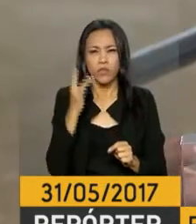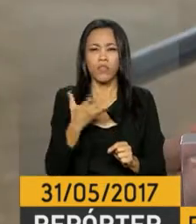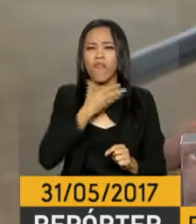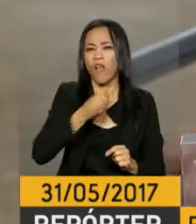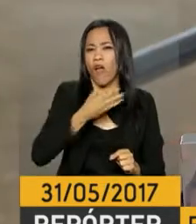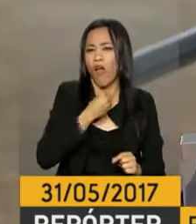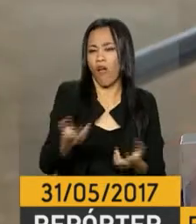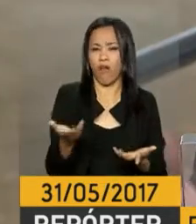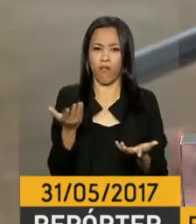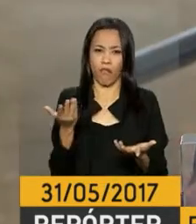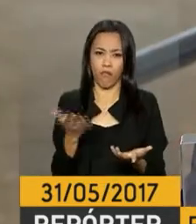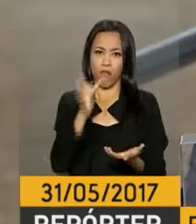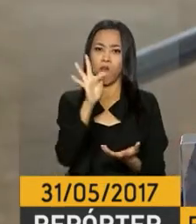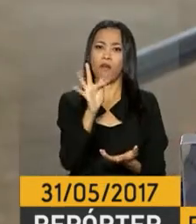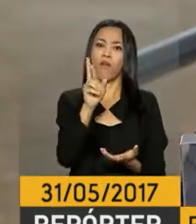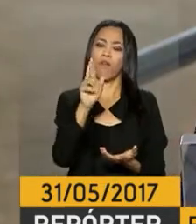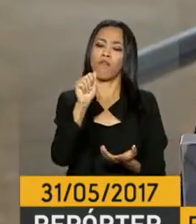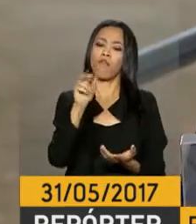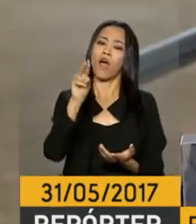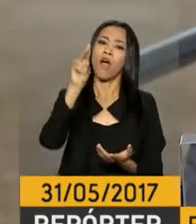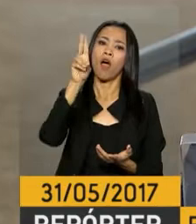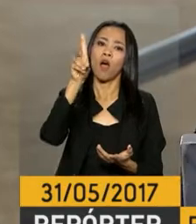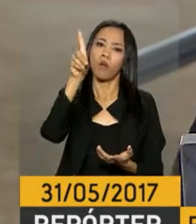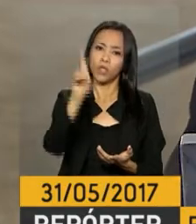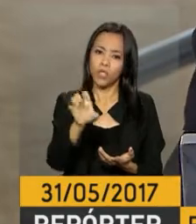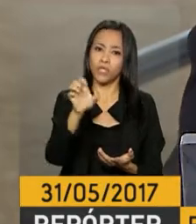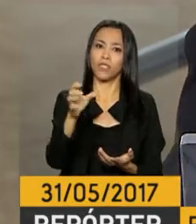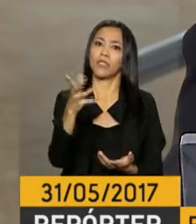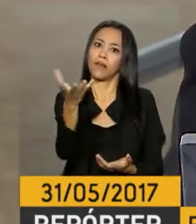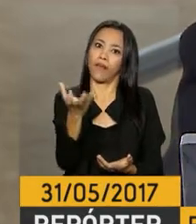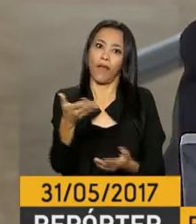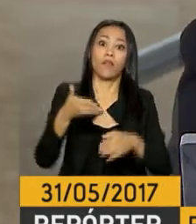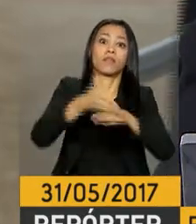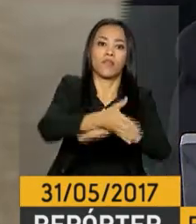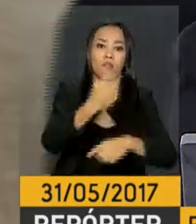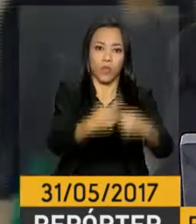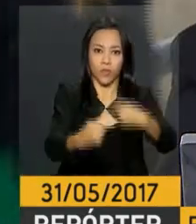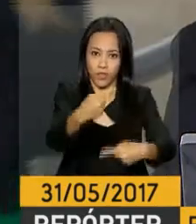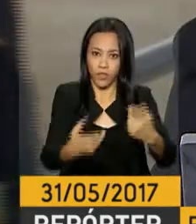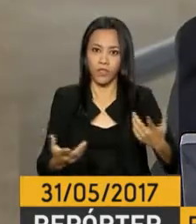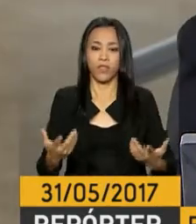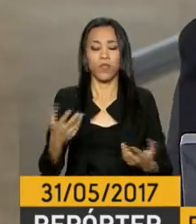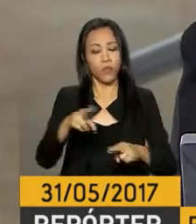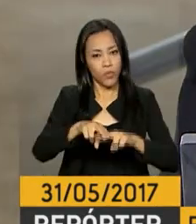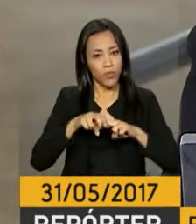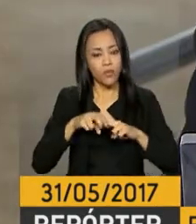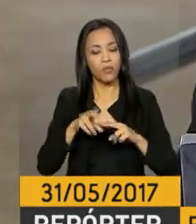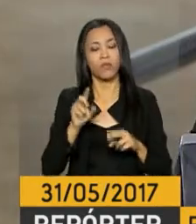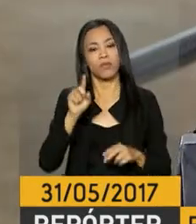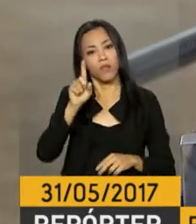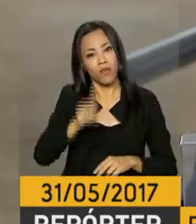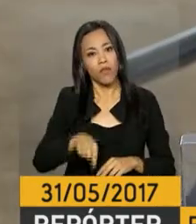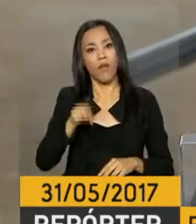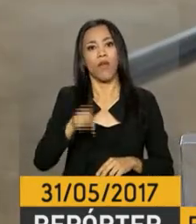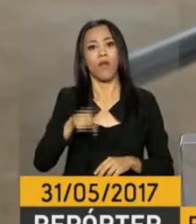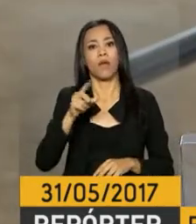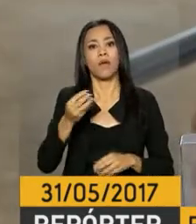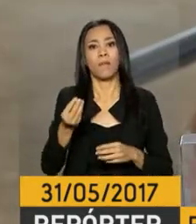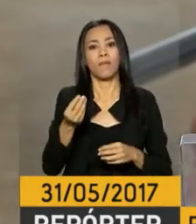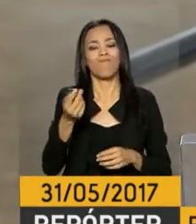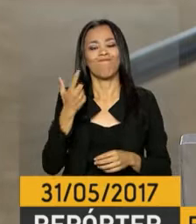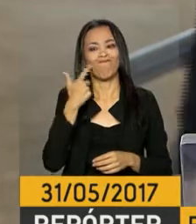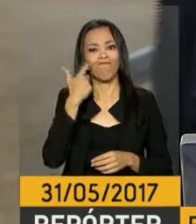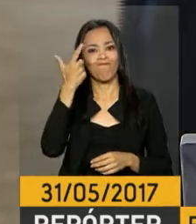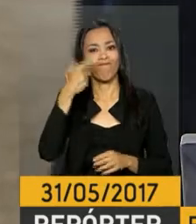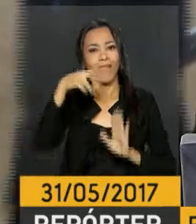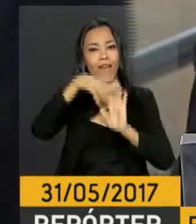DAP para ter acesso à política. Por isso, essa foi a maior motivação da regulamentação da Lei